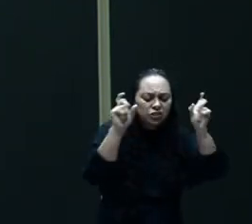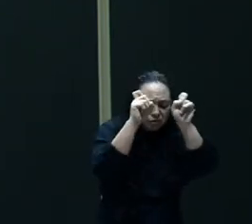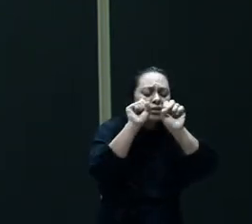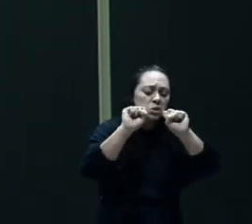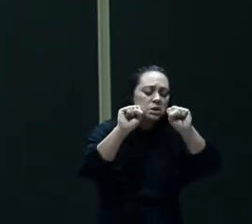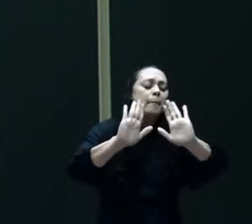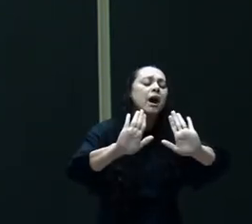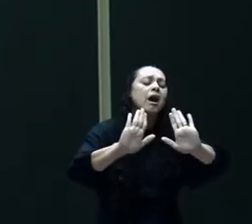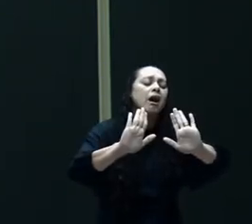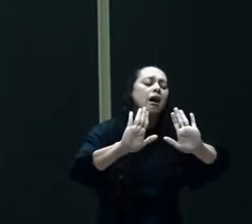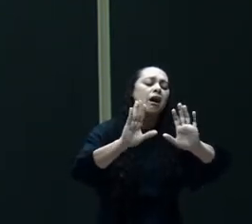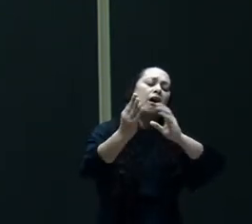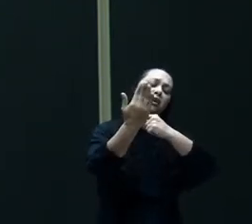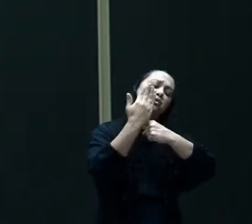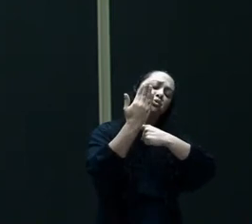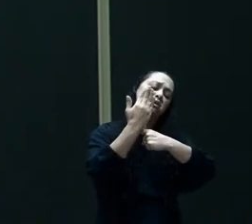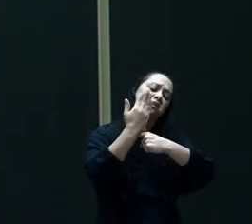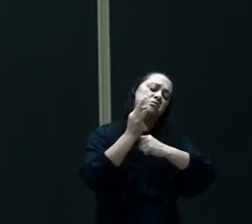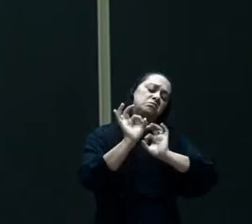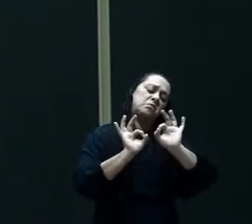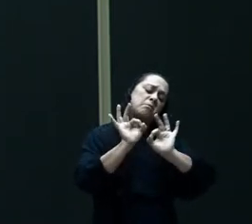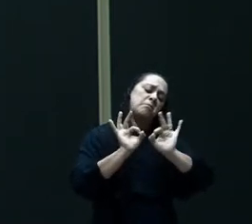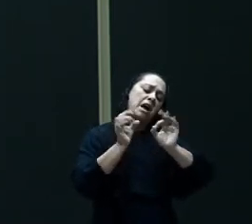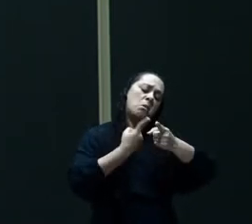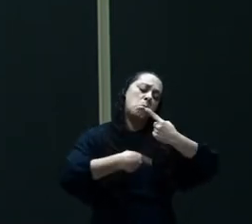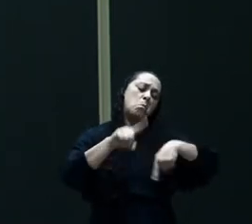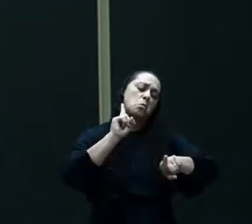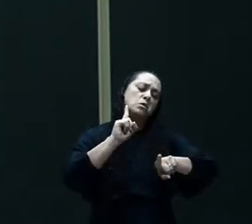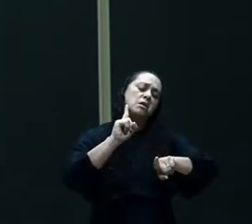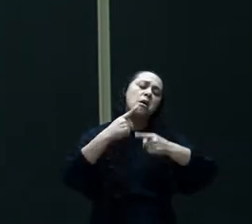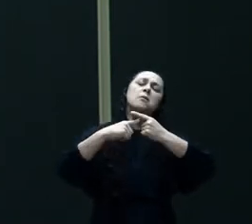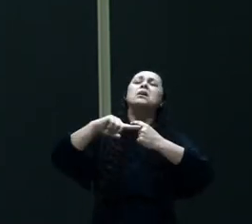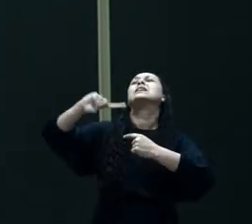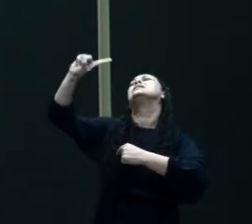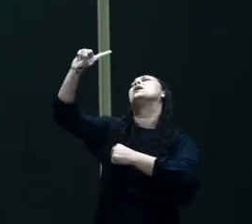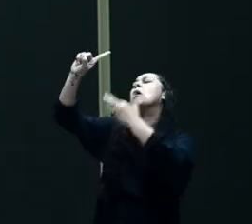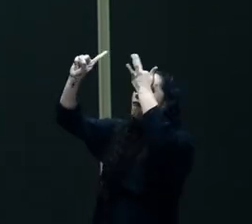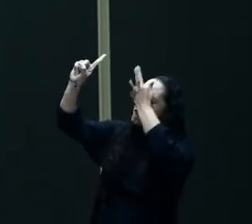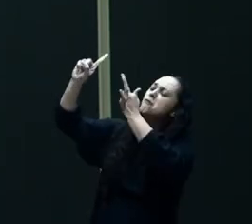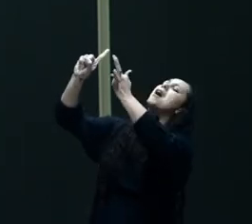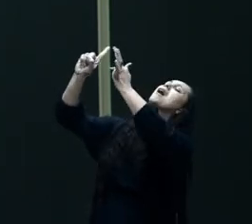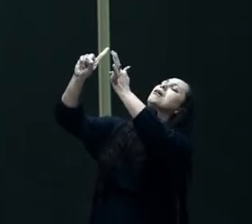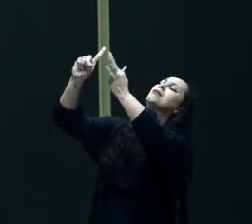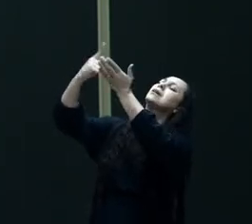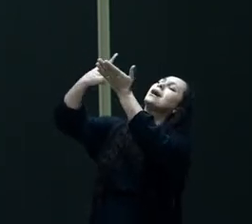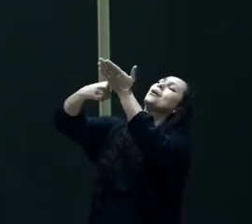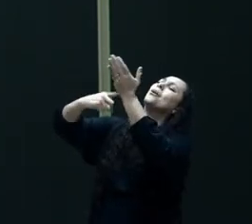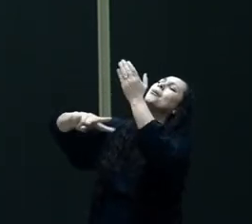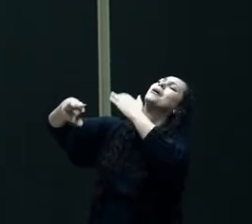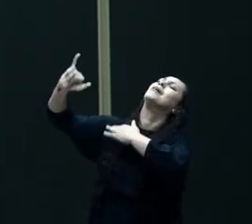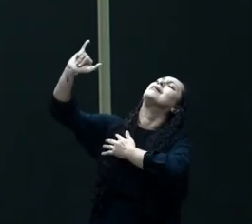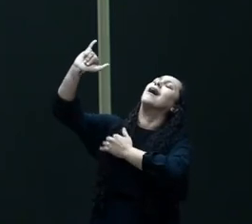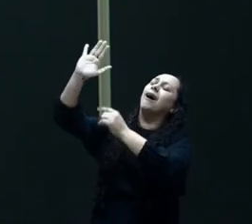aperfeiçoa-nos ó pai tu és o Deus Fiel que cumpre que cumpre